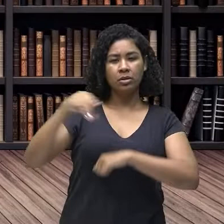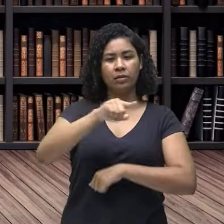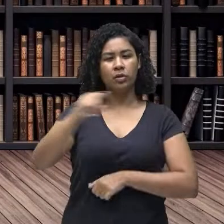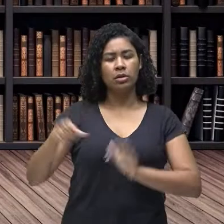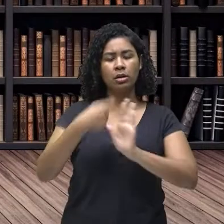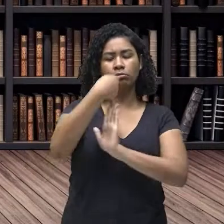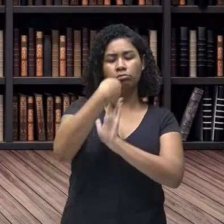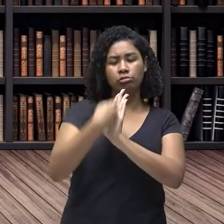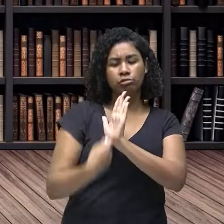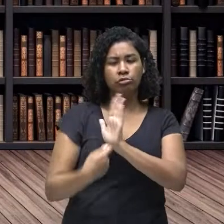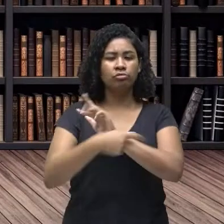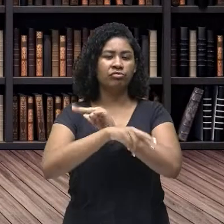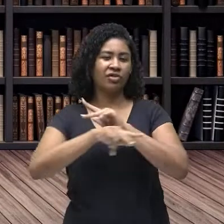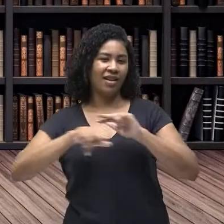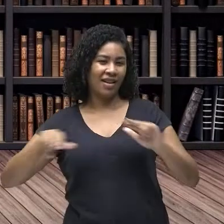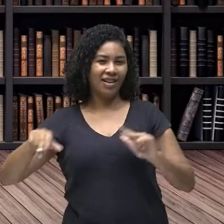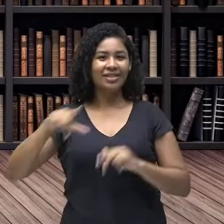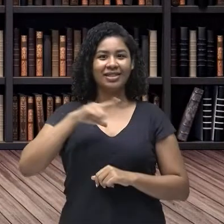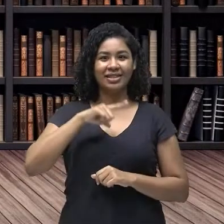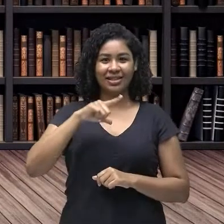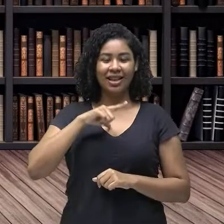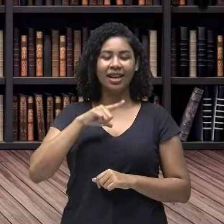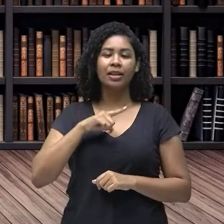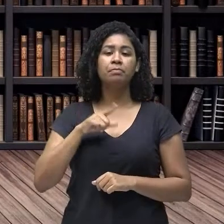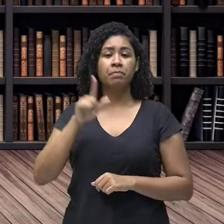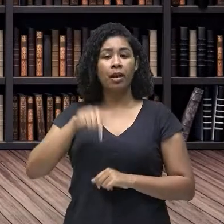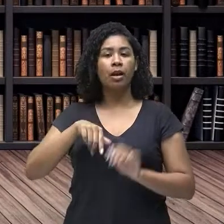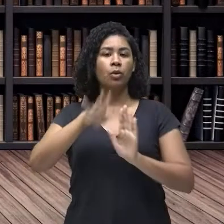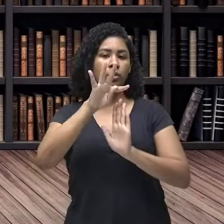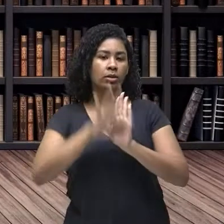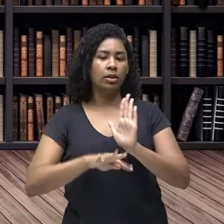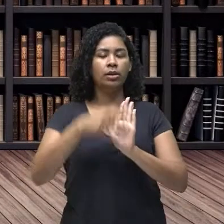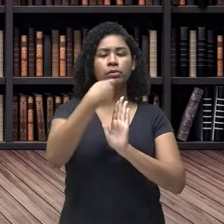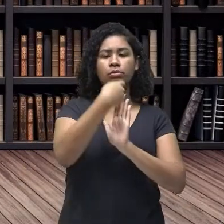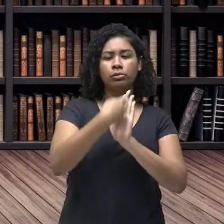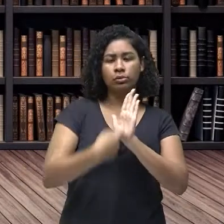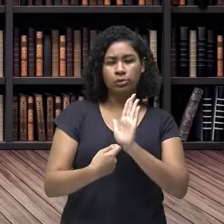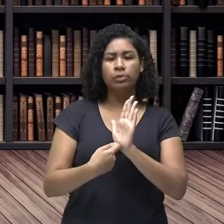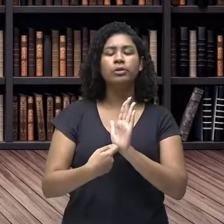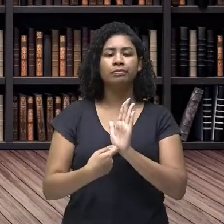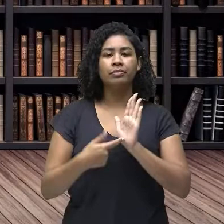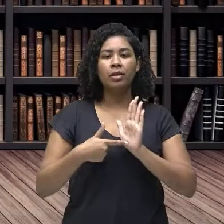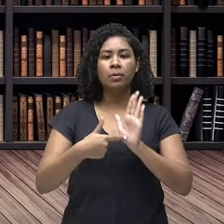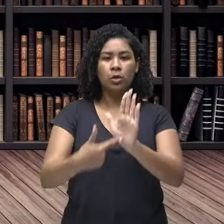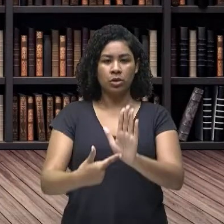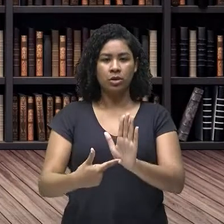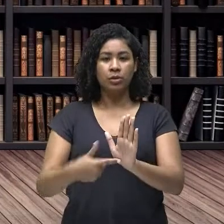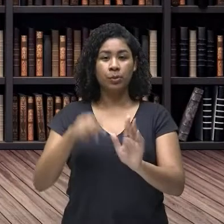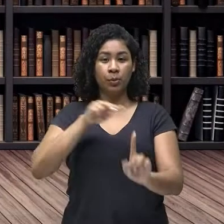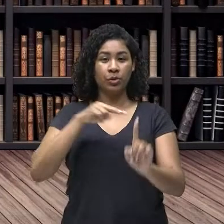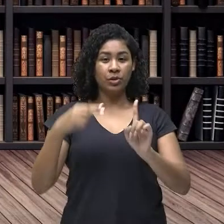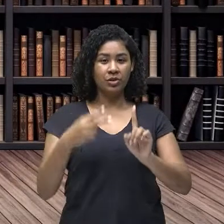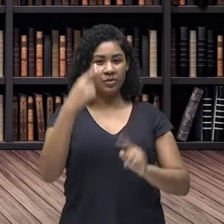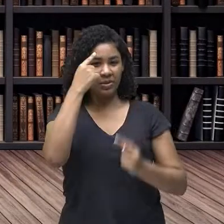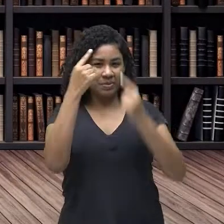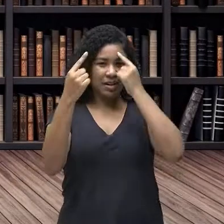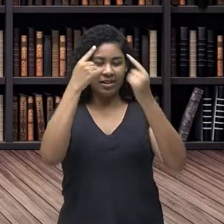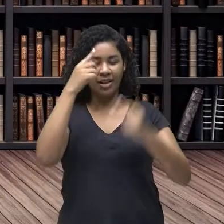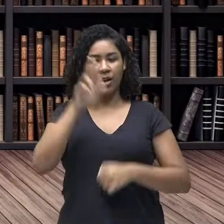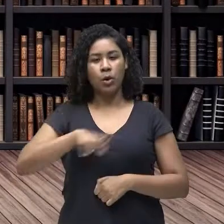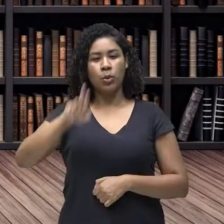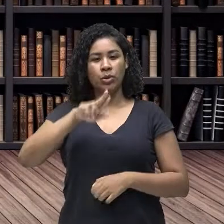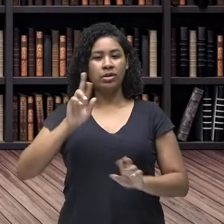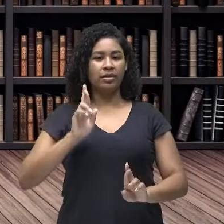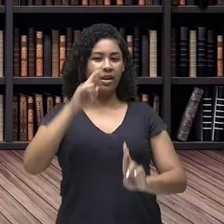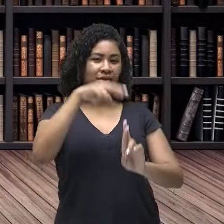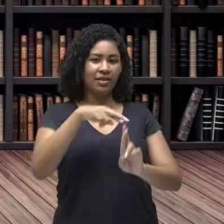suas dissertações, que é basicamente um texto defendendo uma ideia, né, e argumentando cientificamente sobre